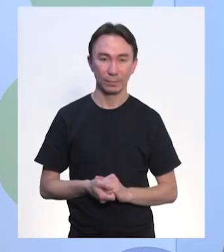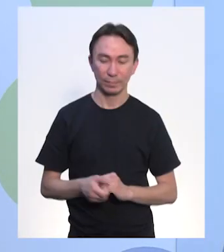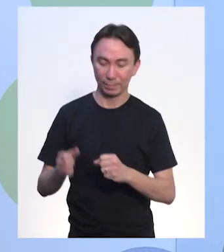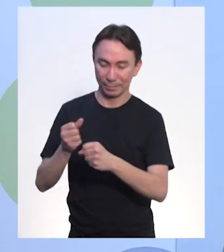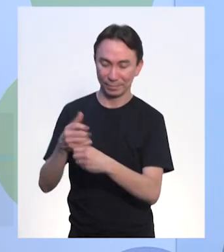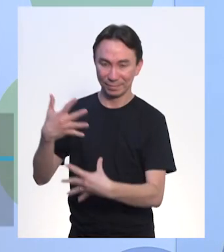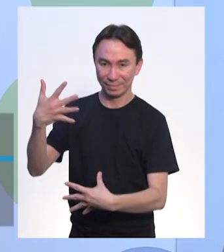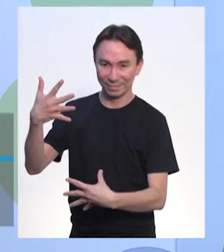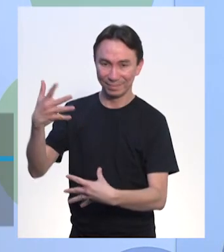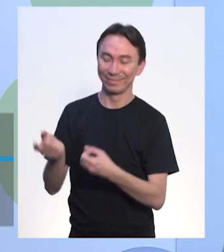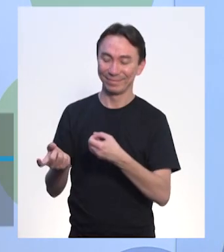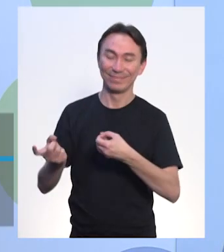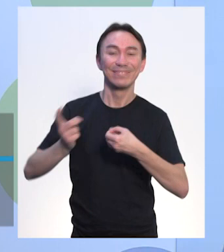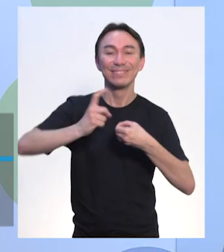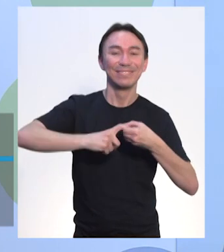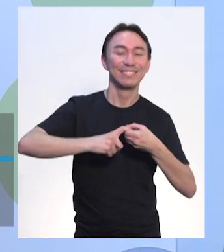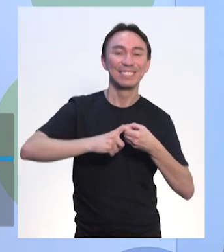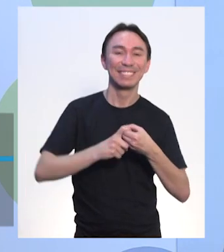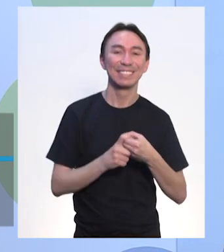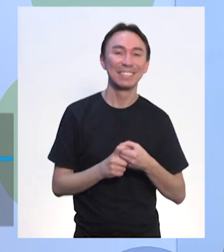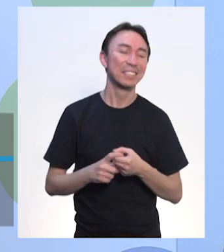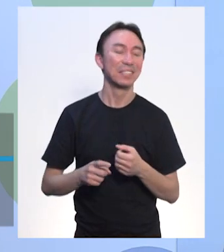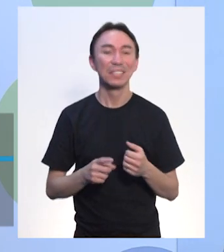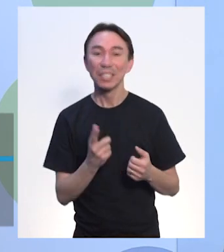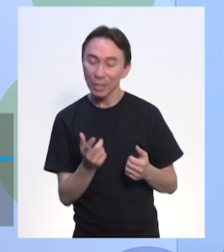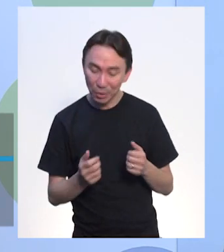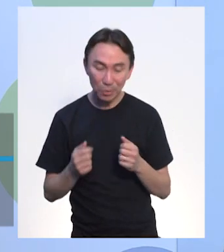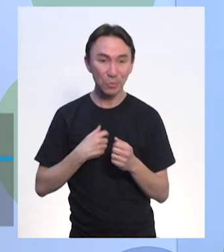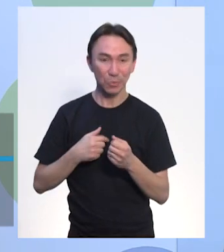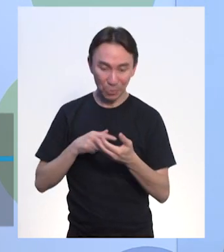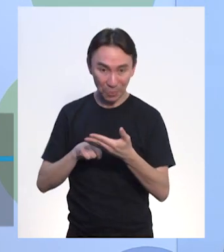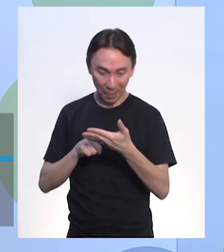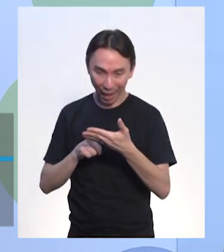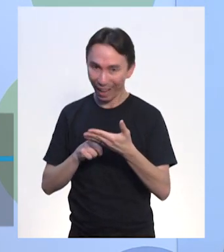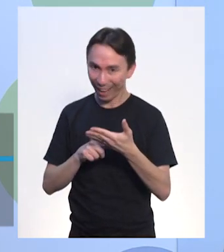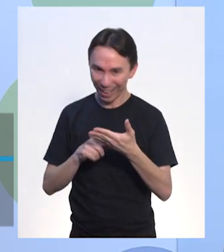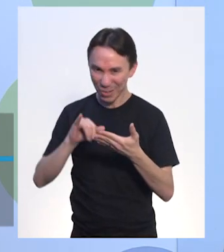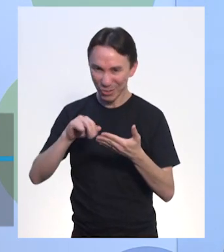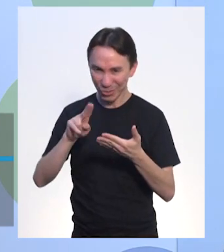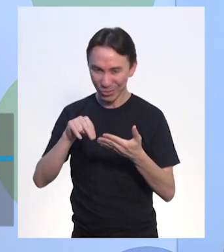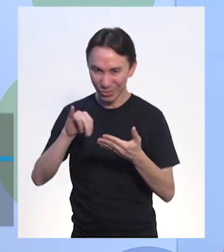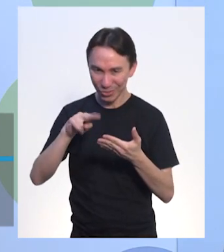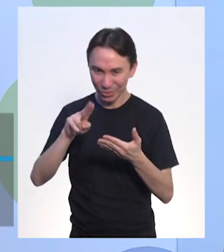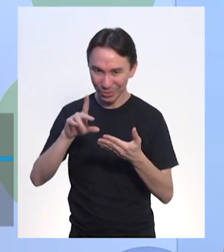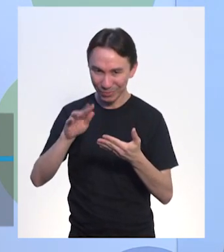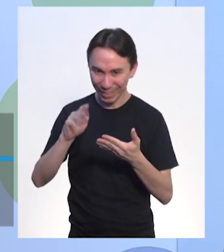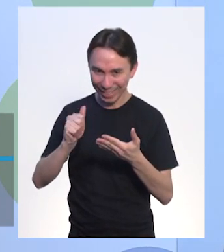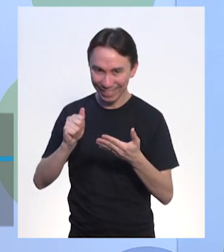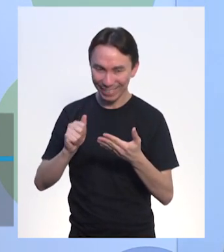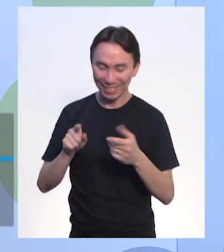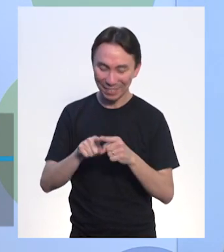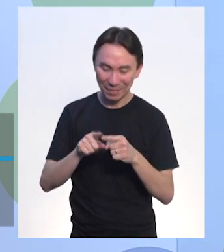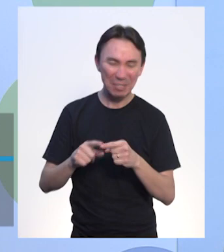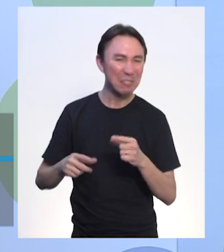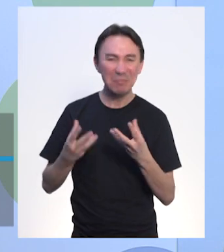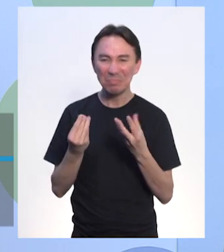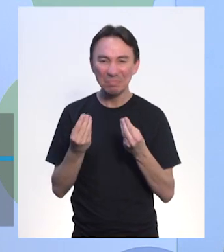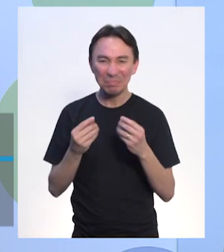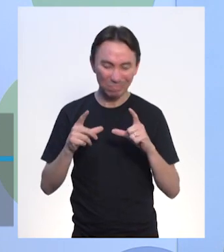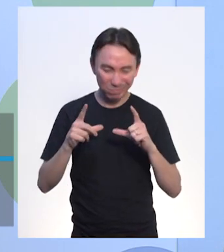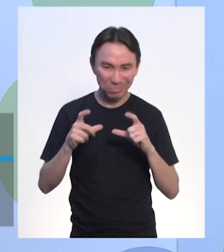Voltei, gente, voltei aqui, eu, a Jujuba e os prints da vida, né? Vamos lá. Mara,